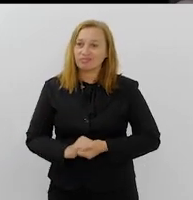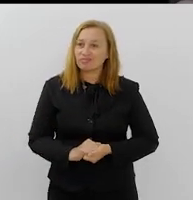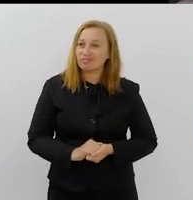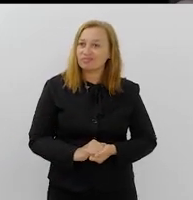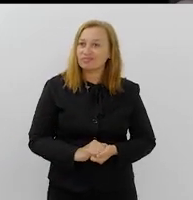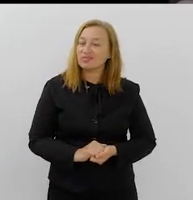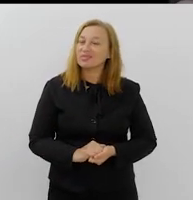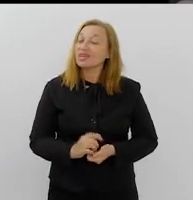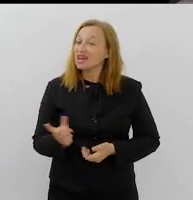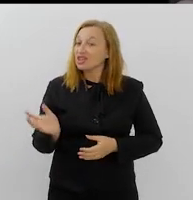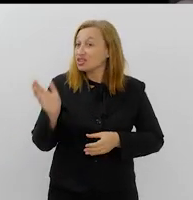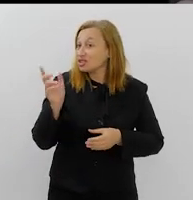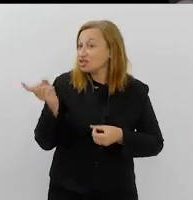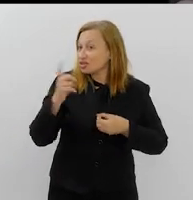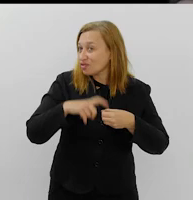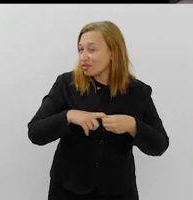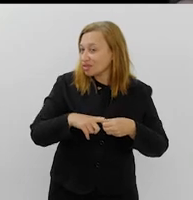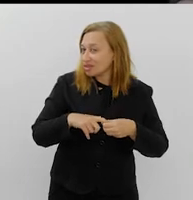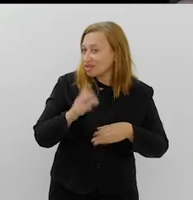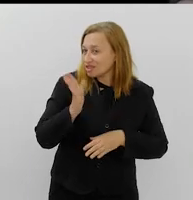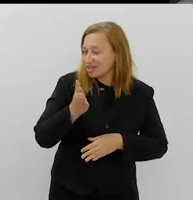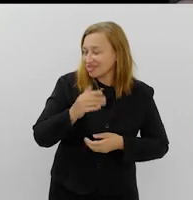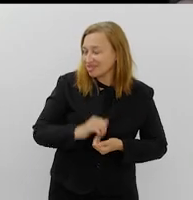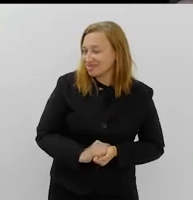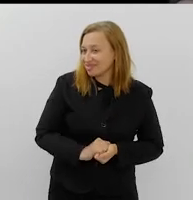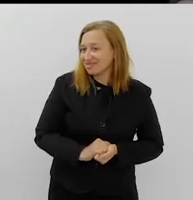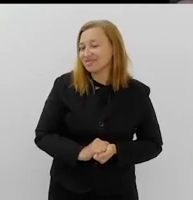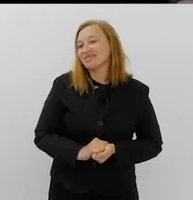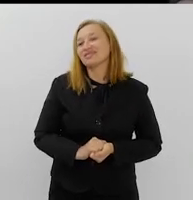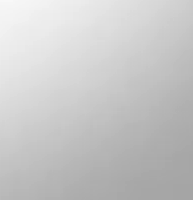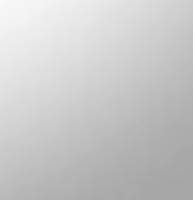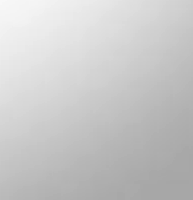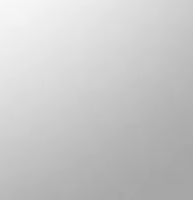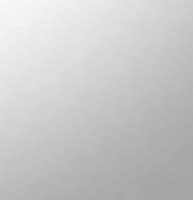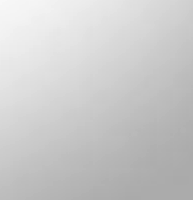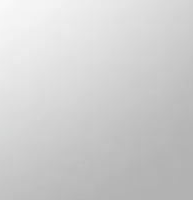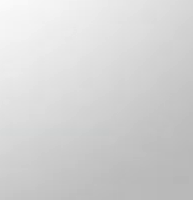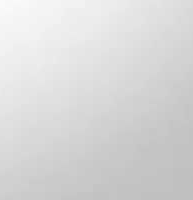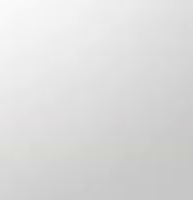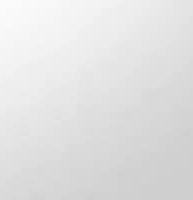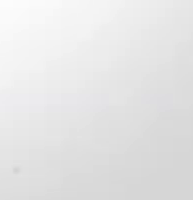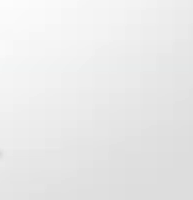religião. Vamos lá e a gente volta daqui a pouquinho.